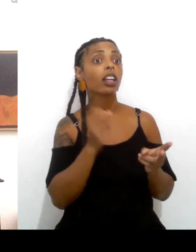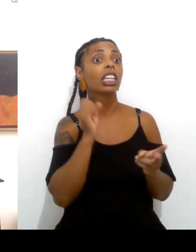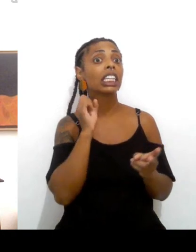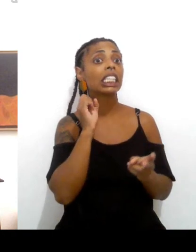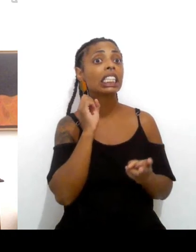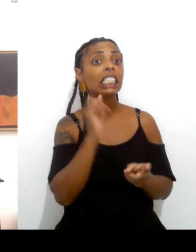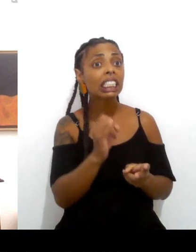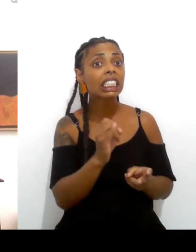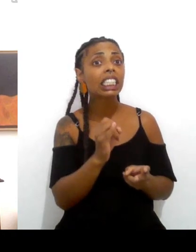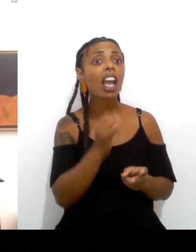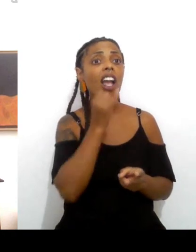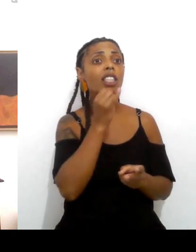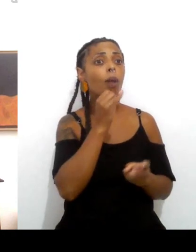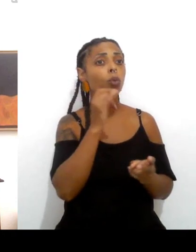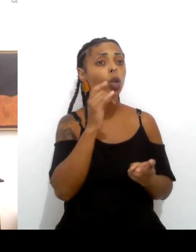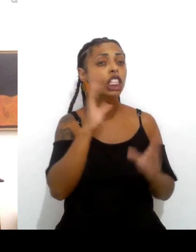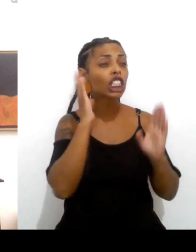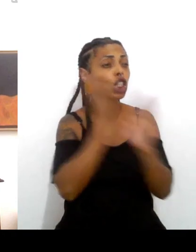mistério